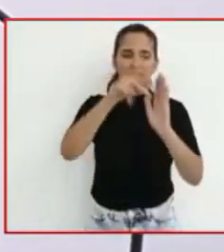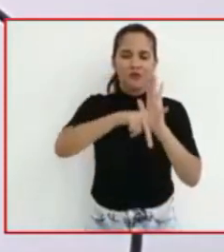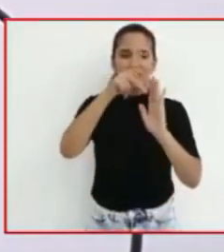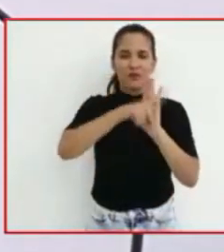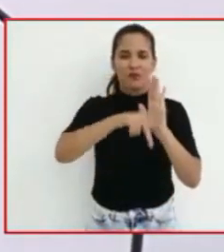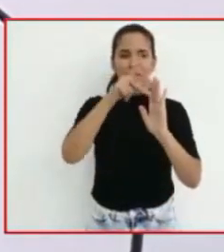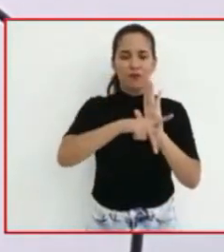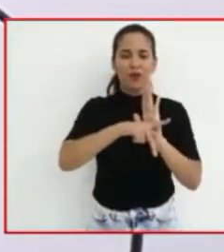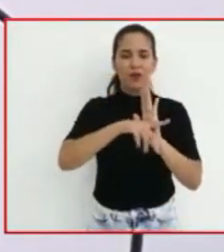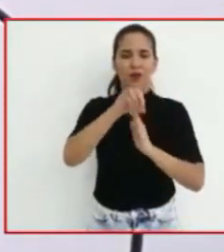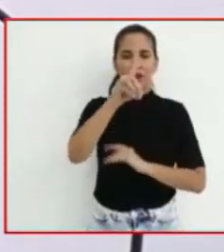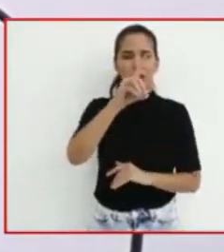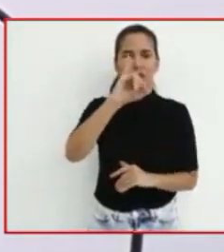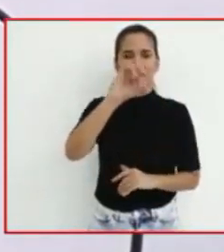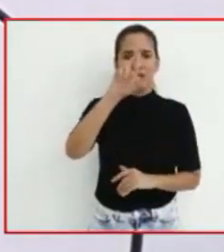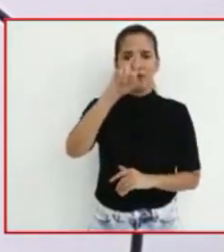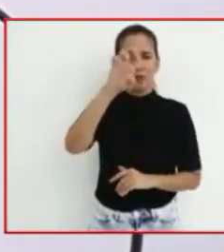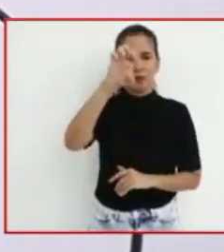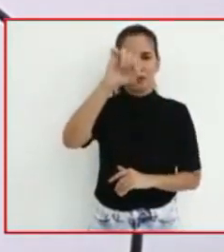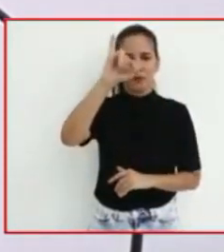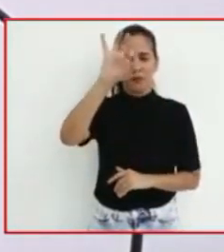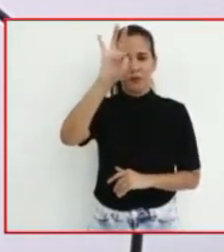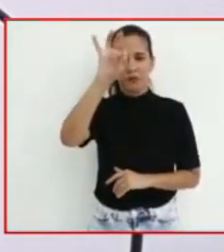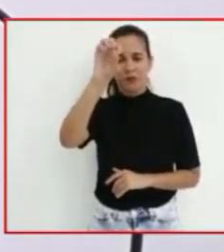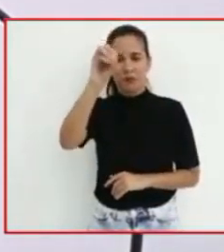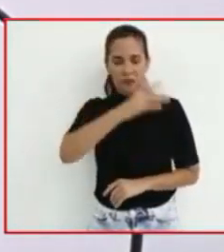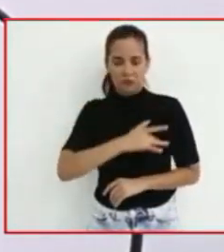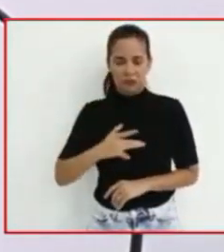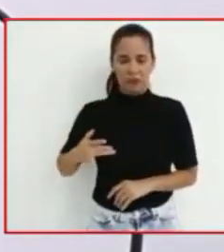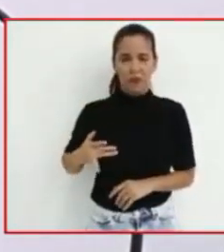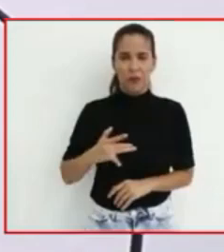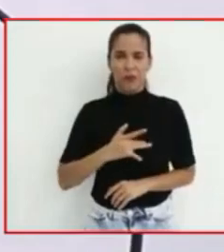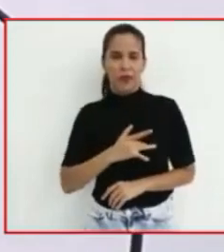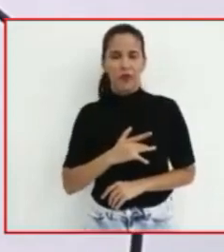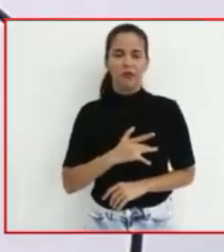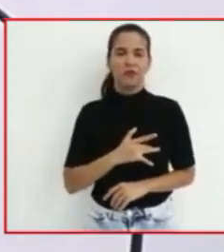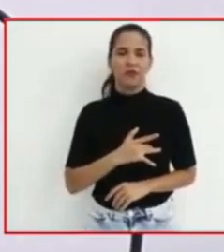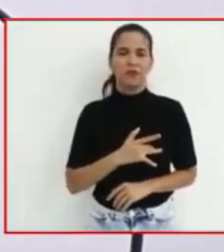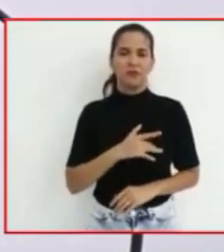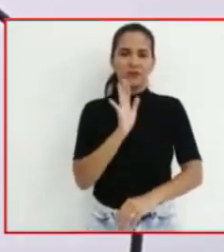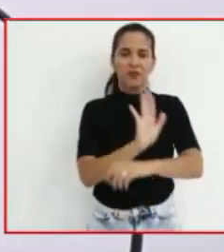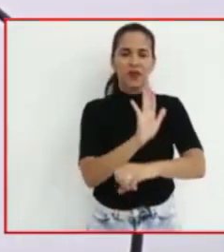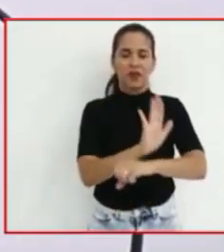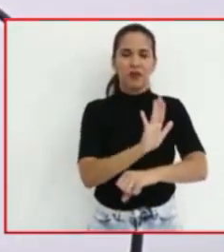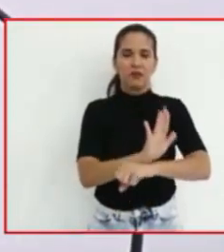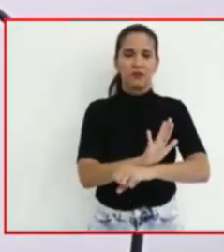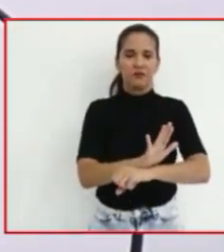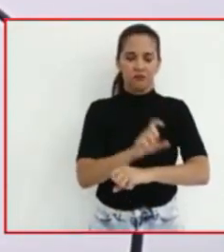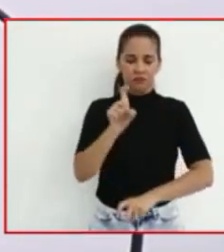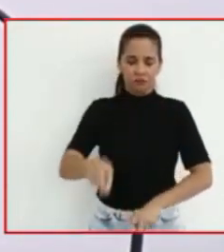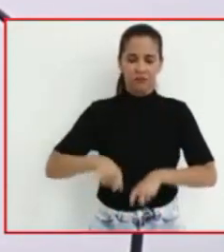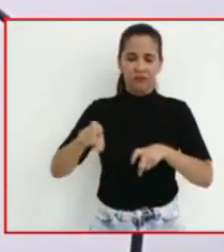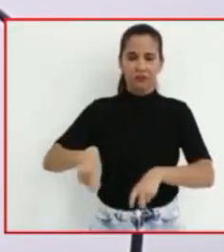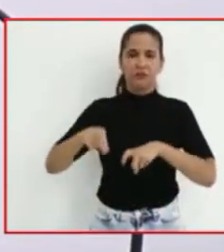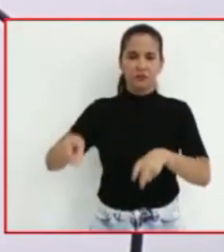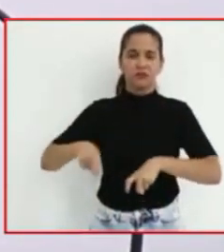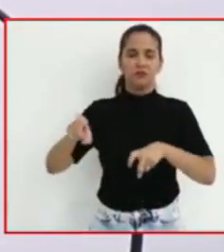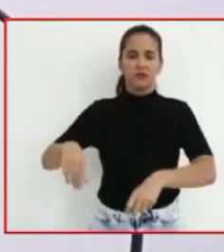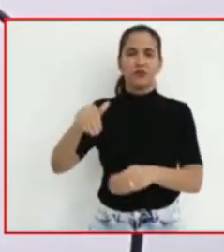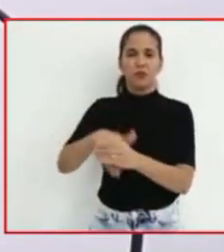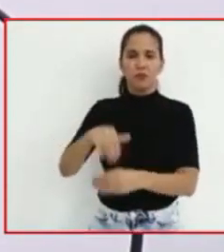Projeto que tirava direito dos funcionários da saúde e da educação que atendia nos assentamentos. Eu votei